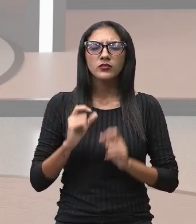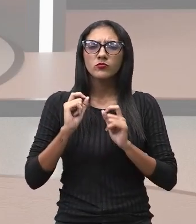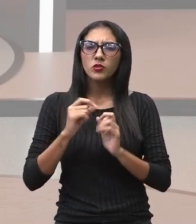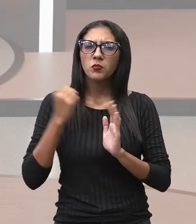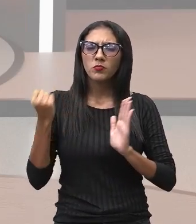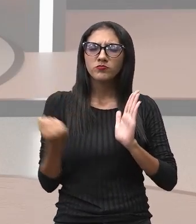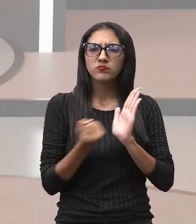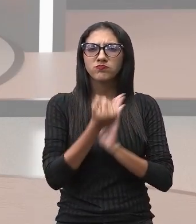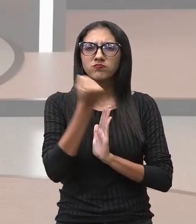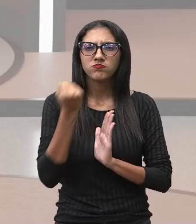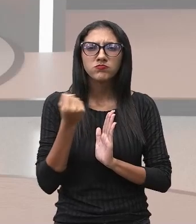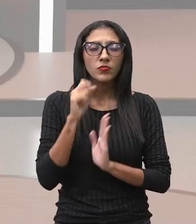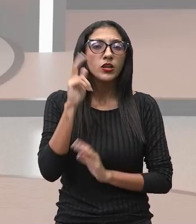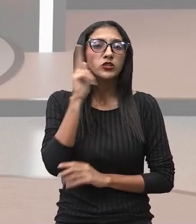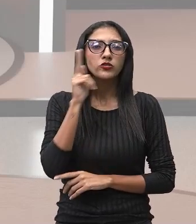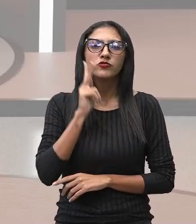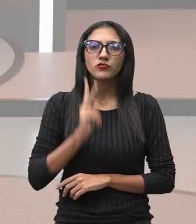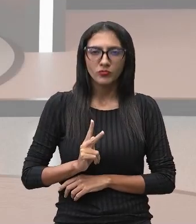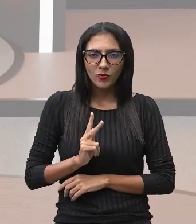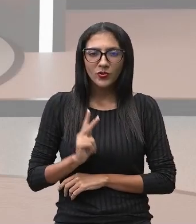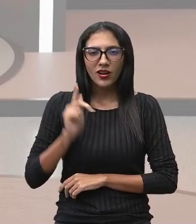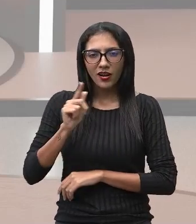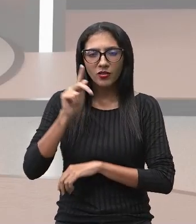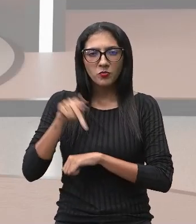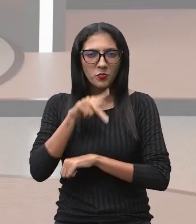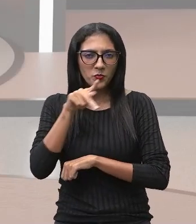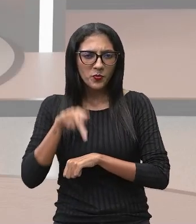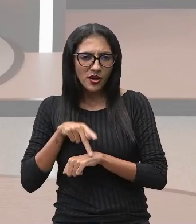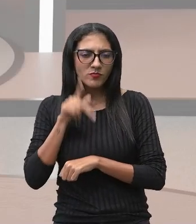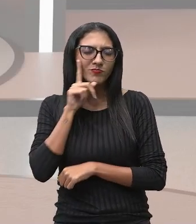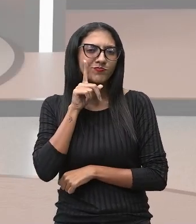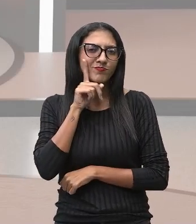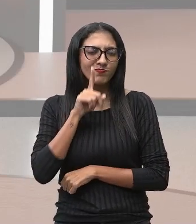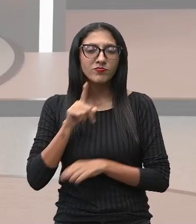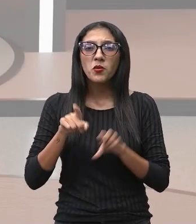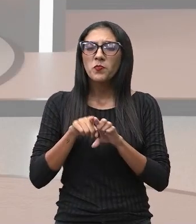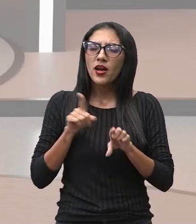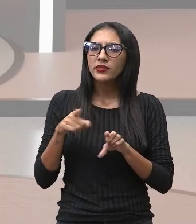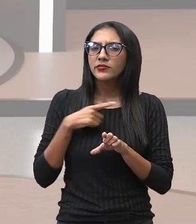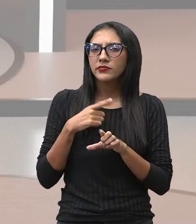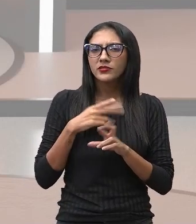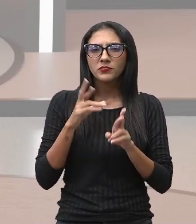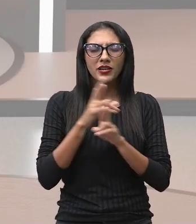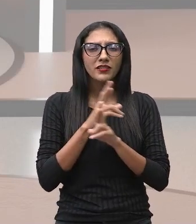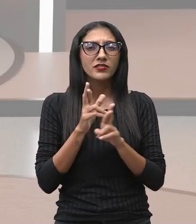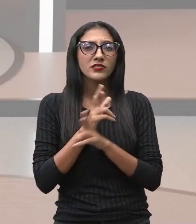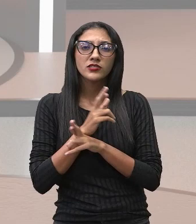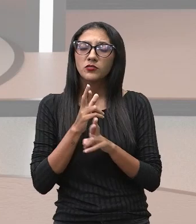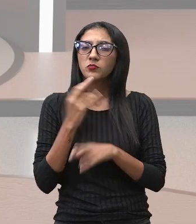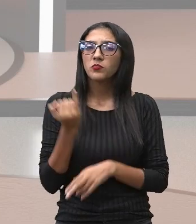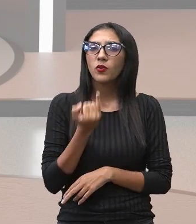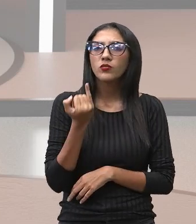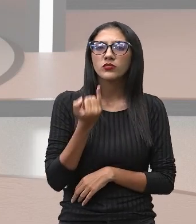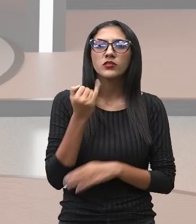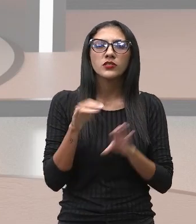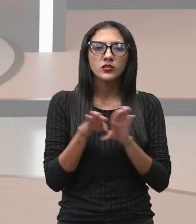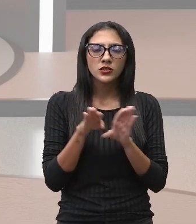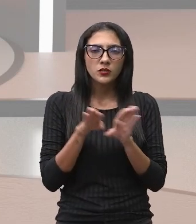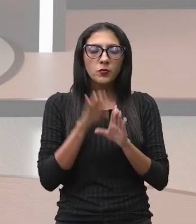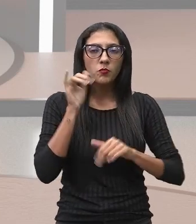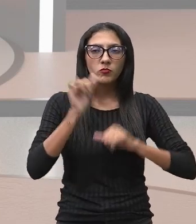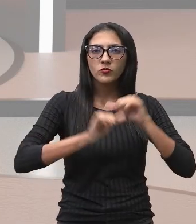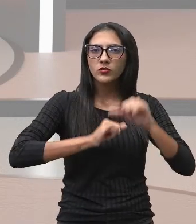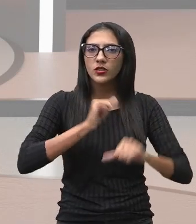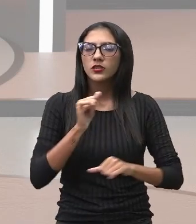somente a história desse país, mas ele vem, assim, moldar toda a geopolítica, todo o cenário